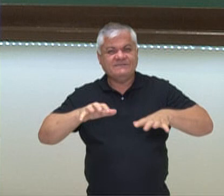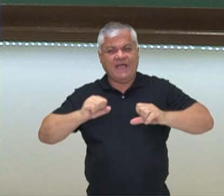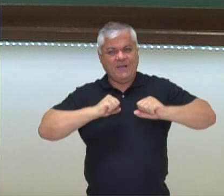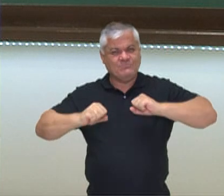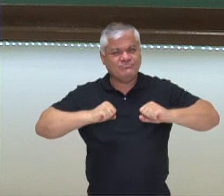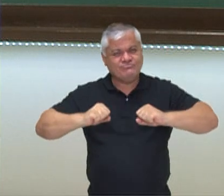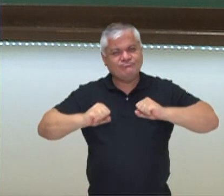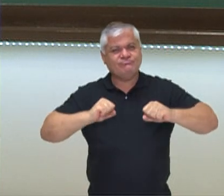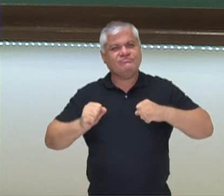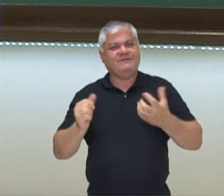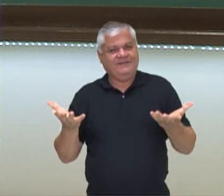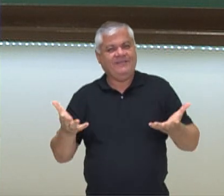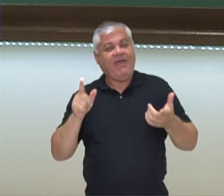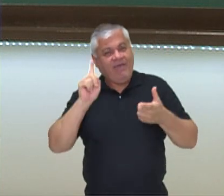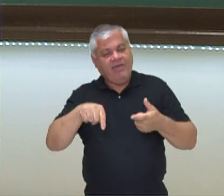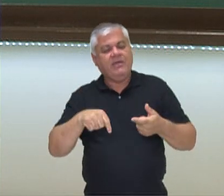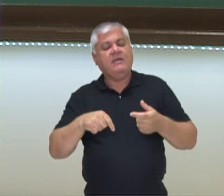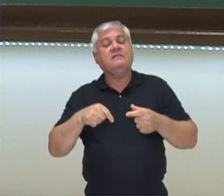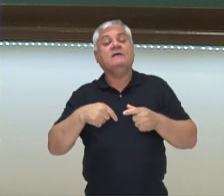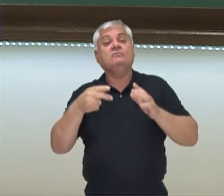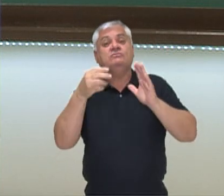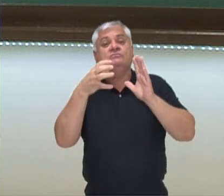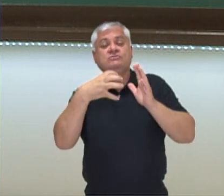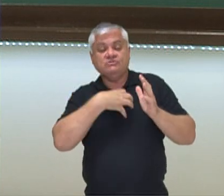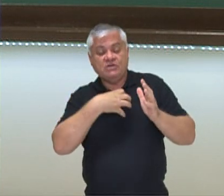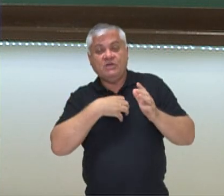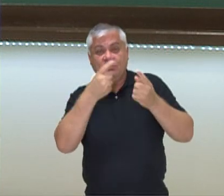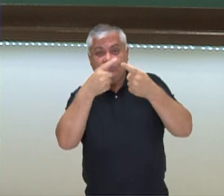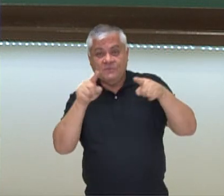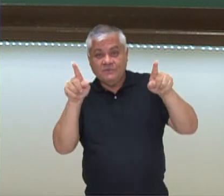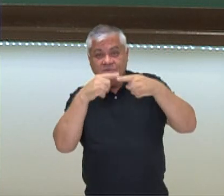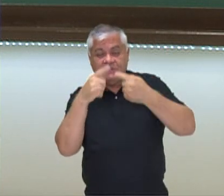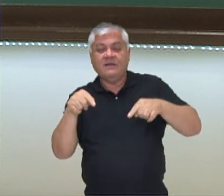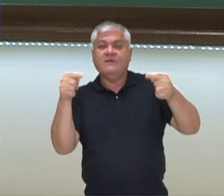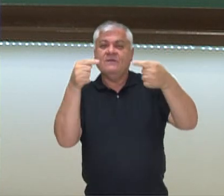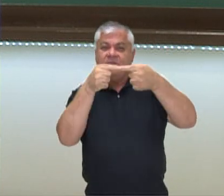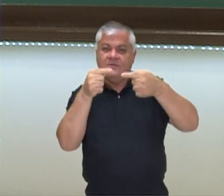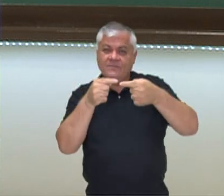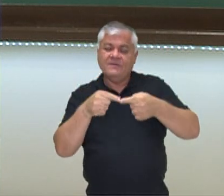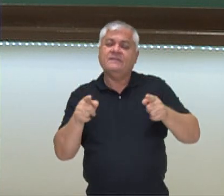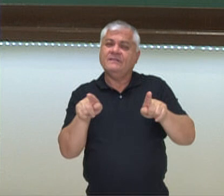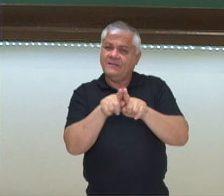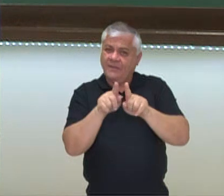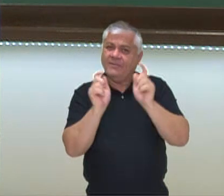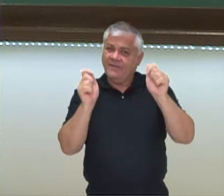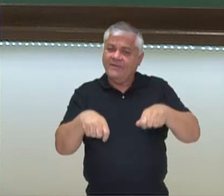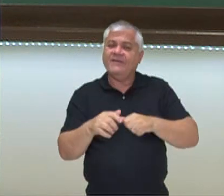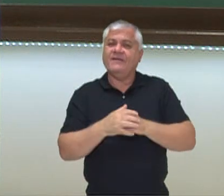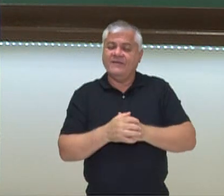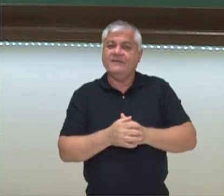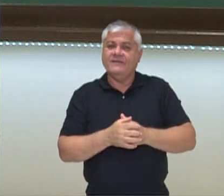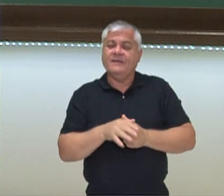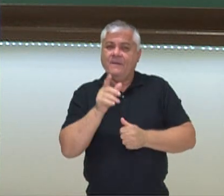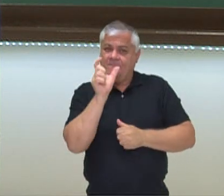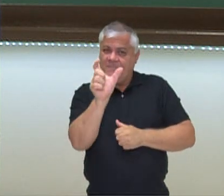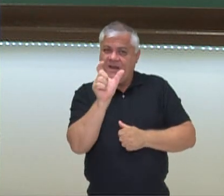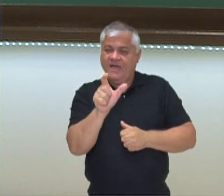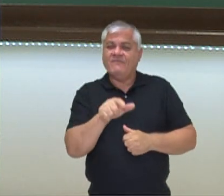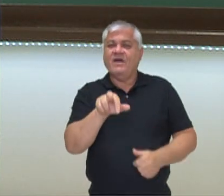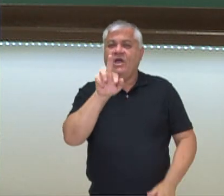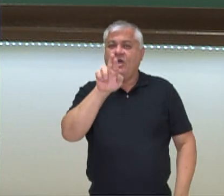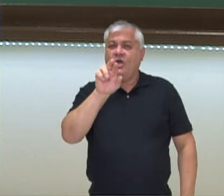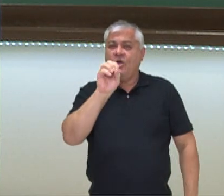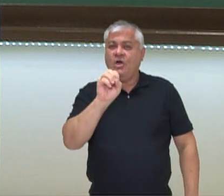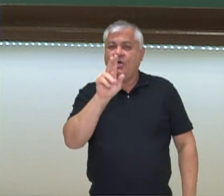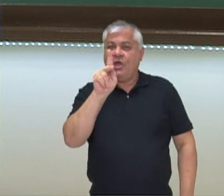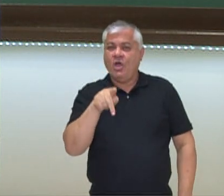balançar. Então quer dizer que o estilo musical, ele também fala sobre isso? É, isso mesmo. Quando o rock and roll